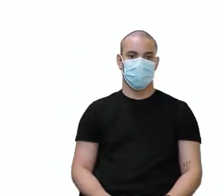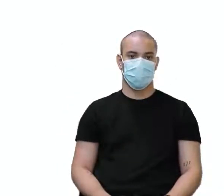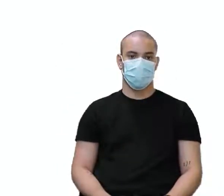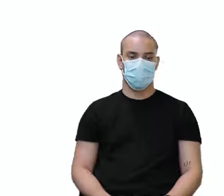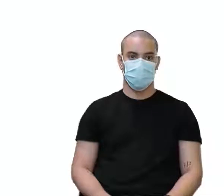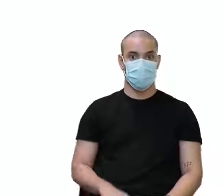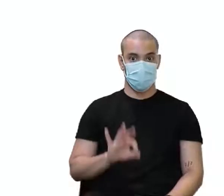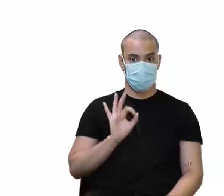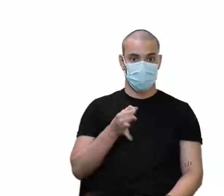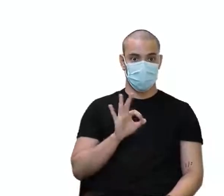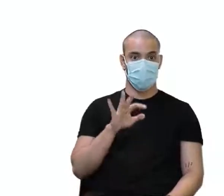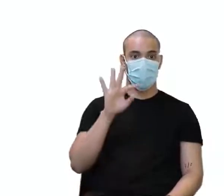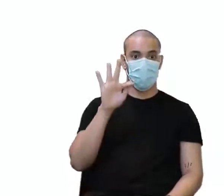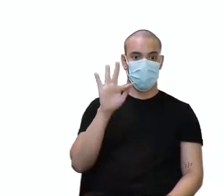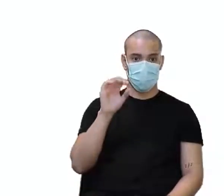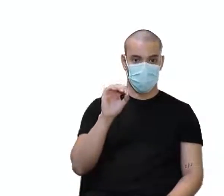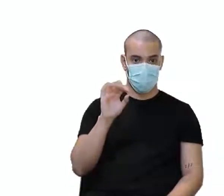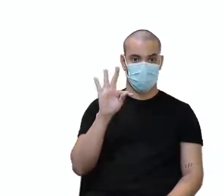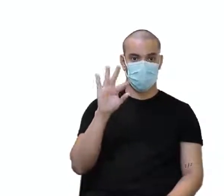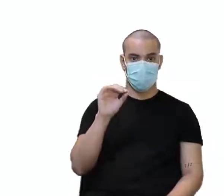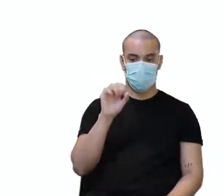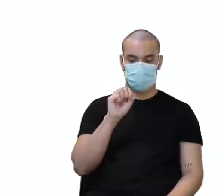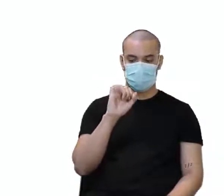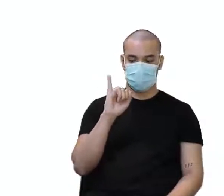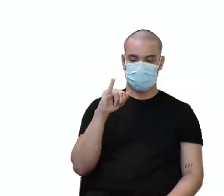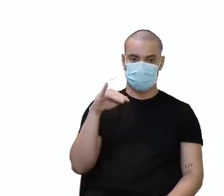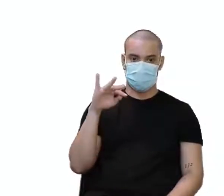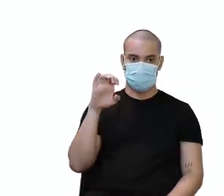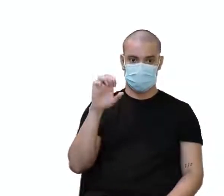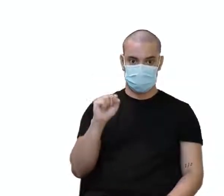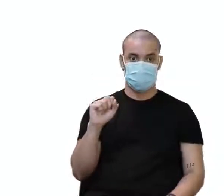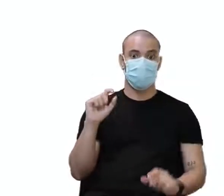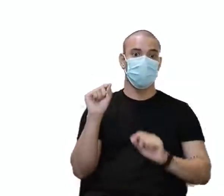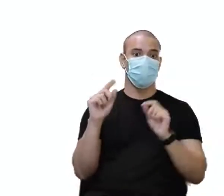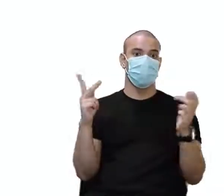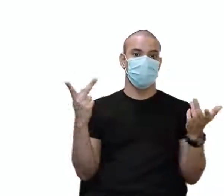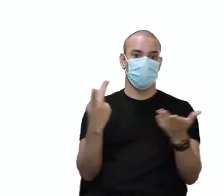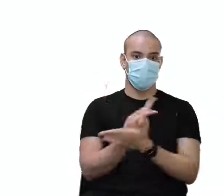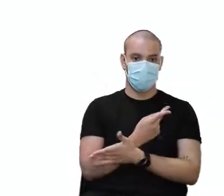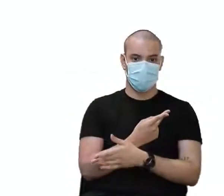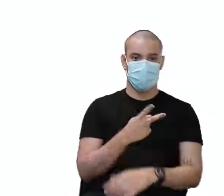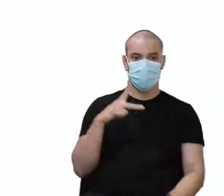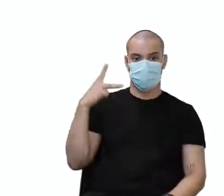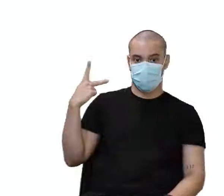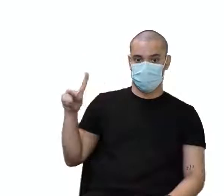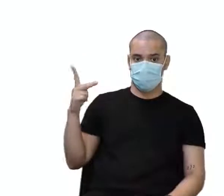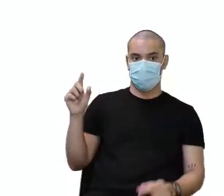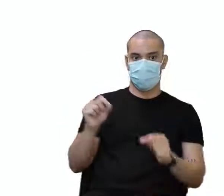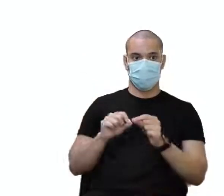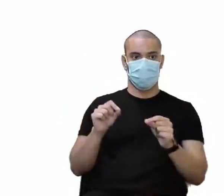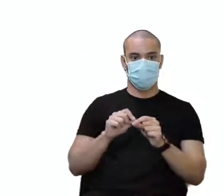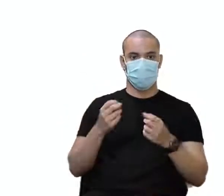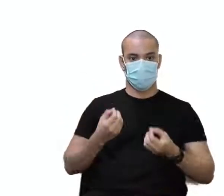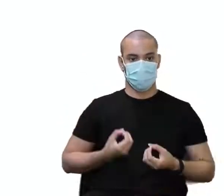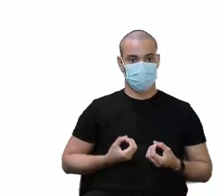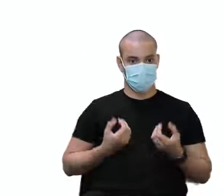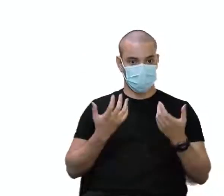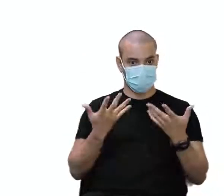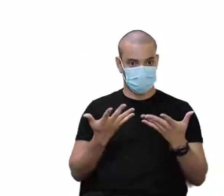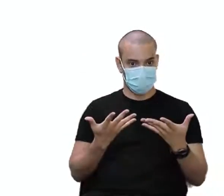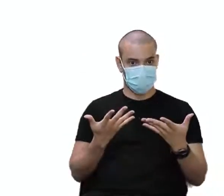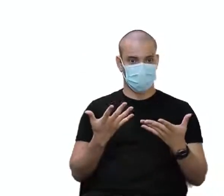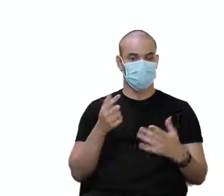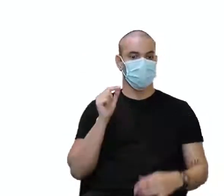E então, agora eu vou ter a produção, os vegetais vão ter a produção